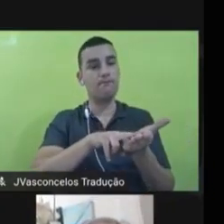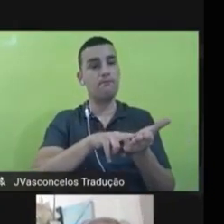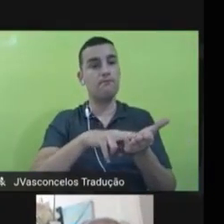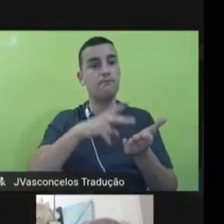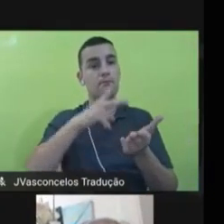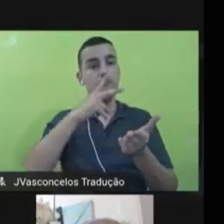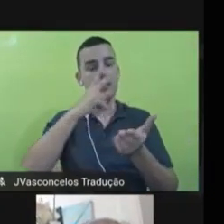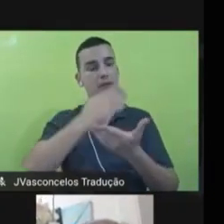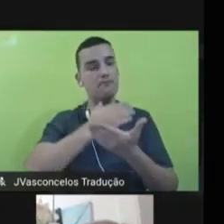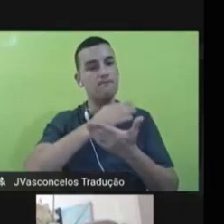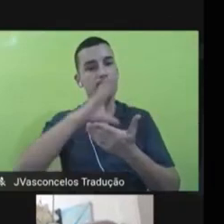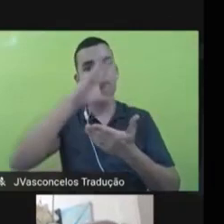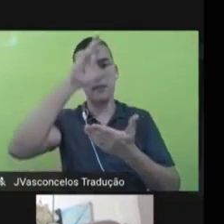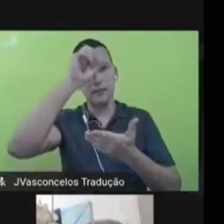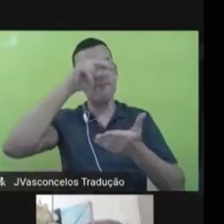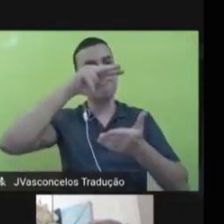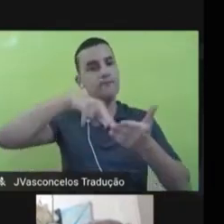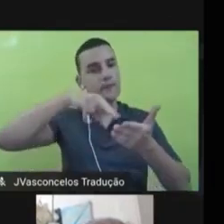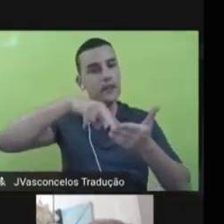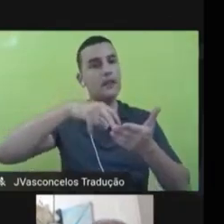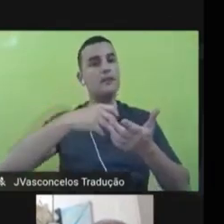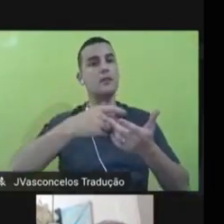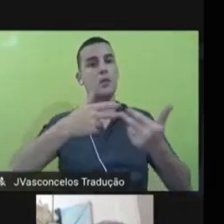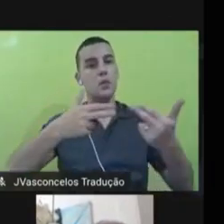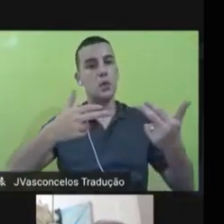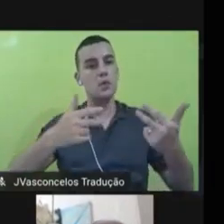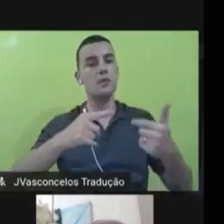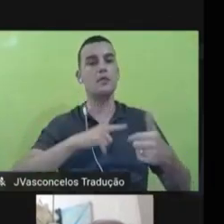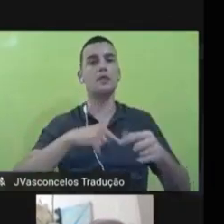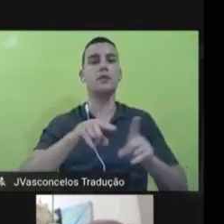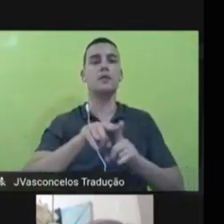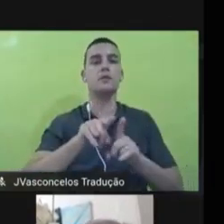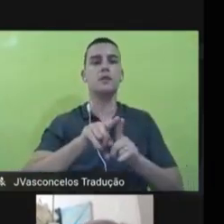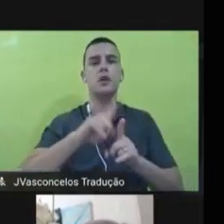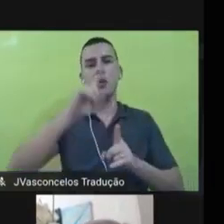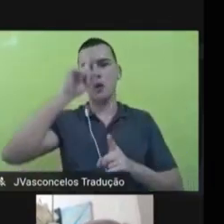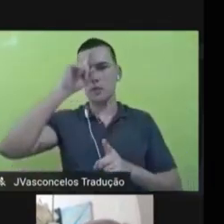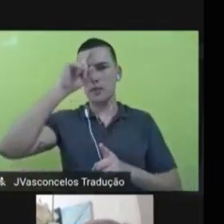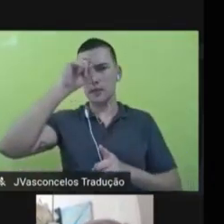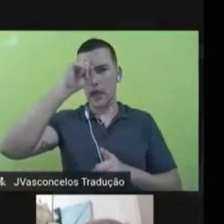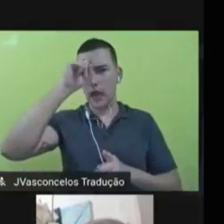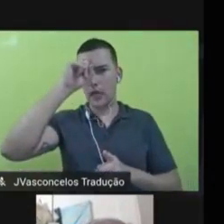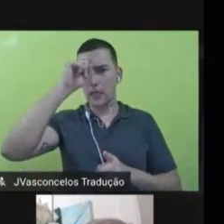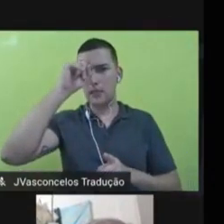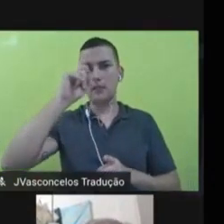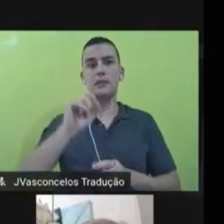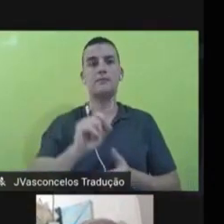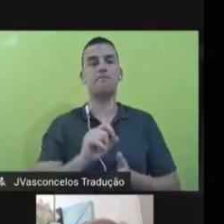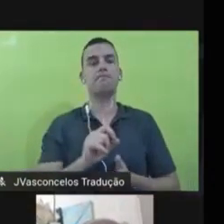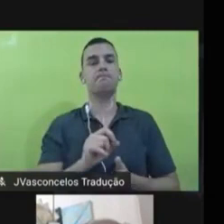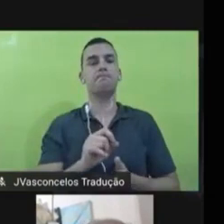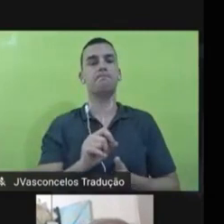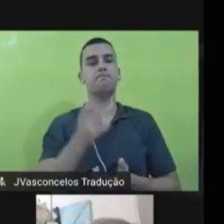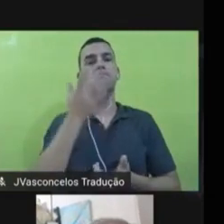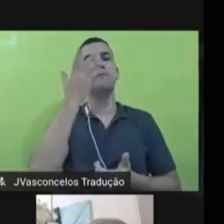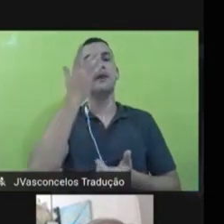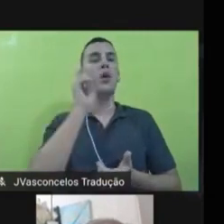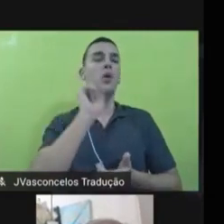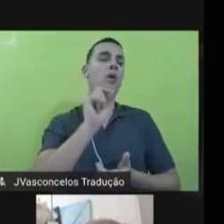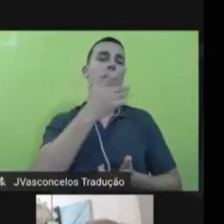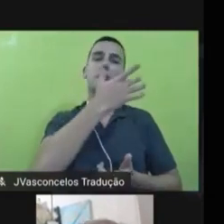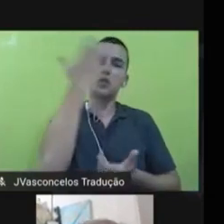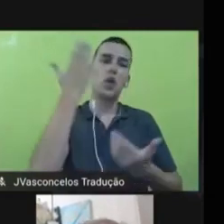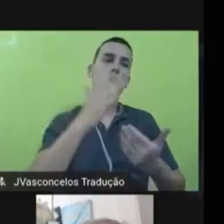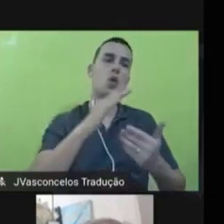temos também os hospitais-dia, onde as pessoas passam, as crianças e